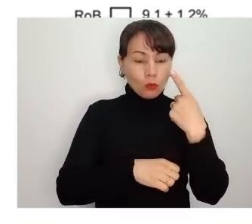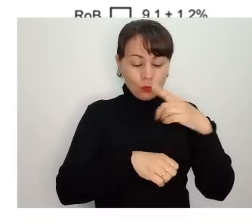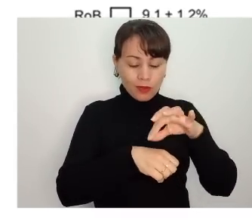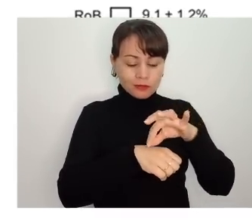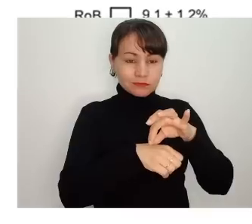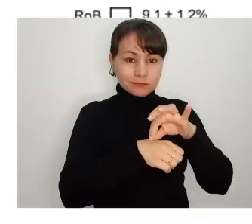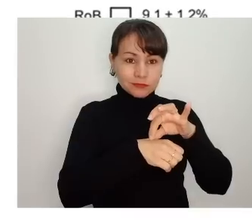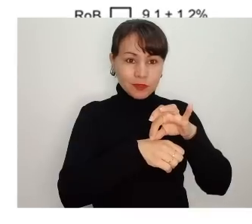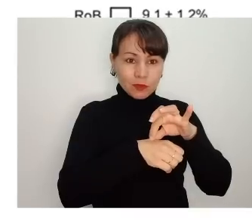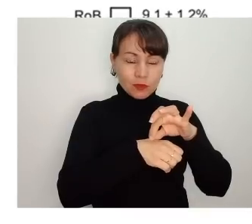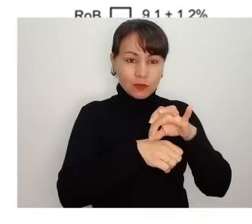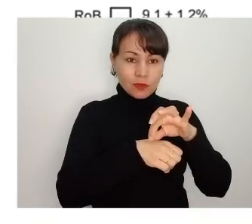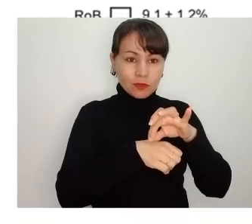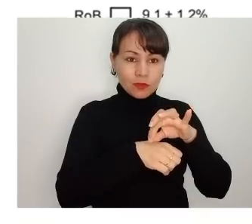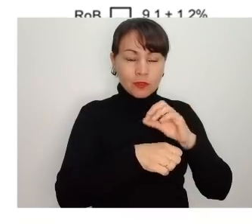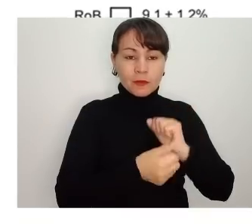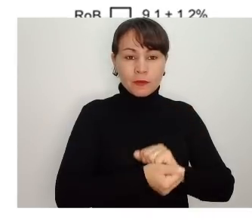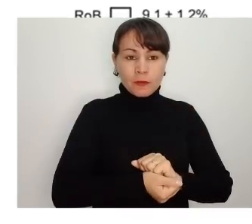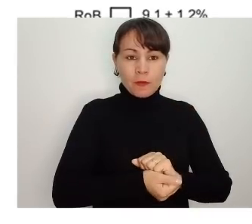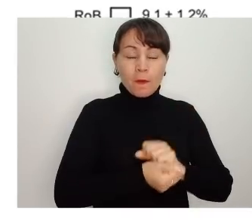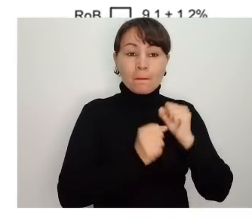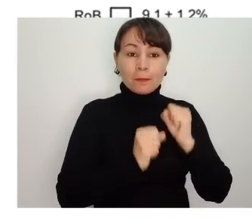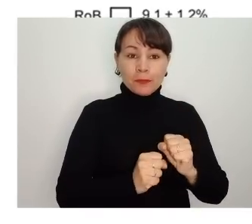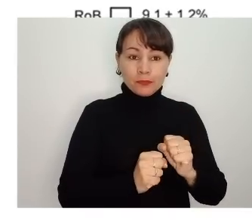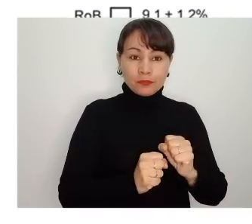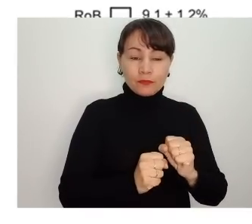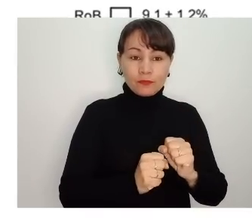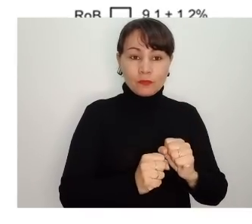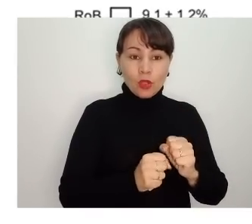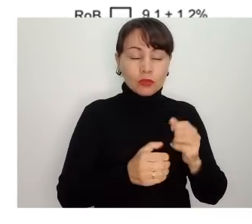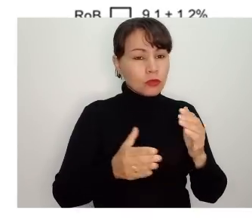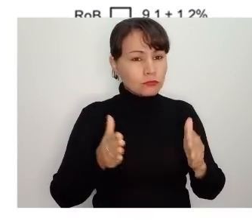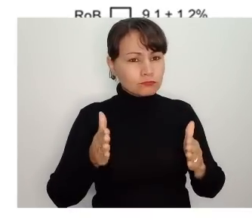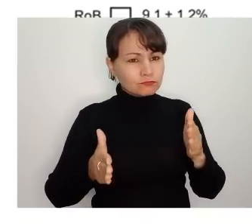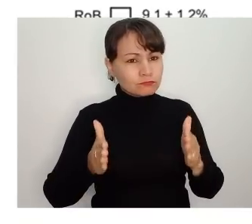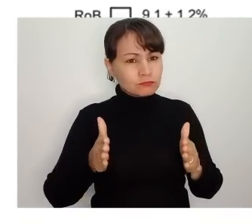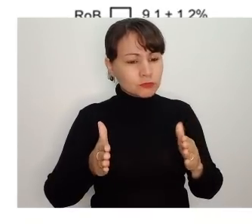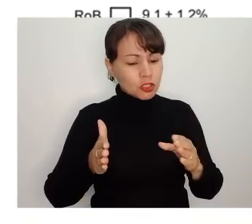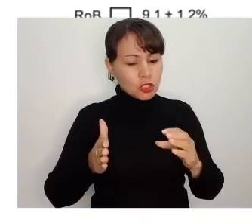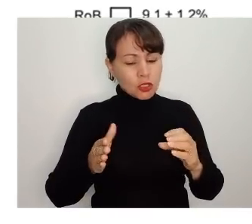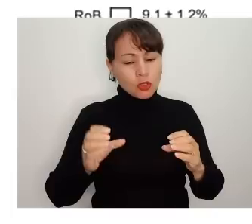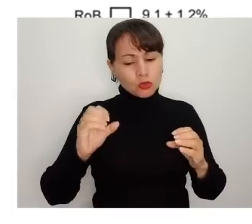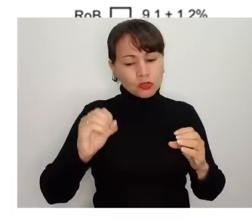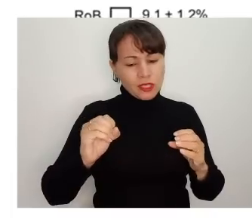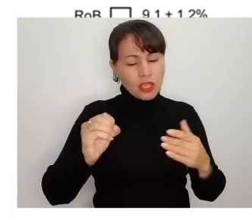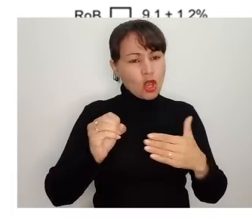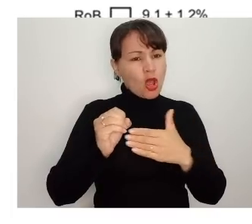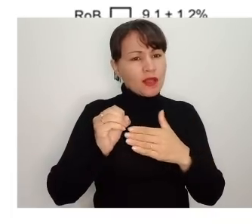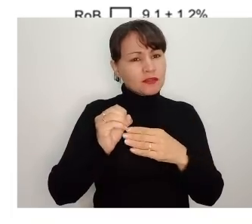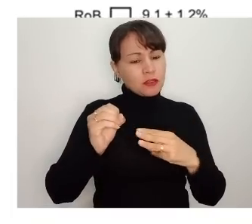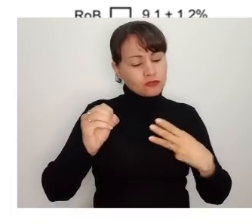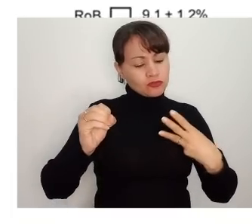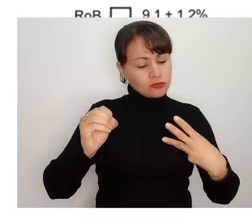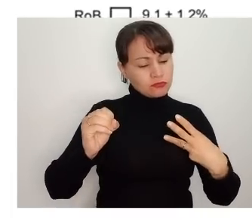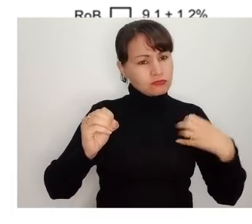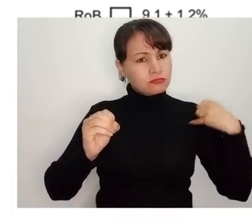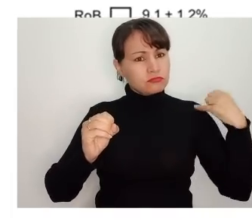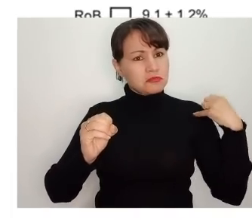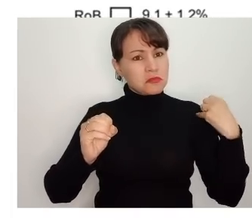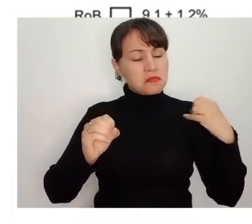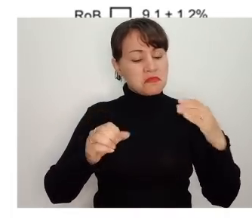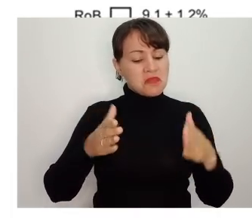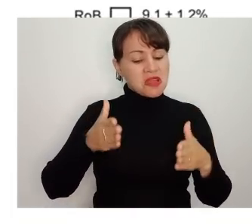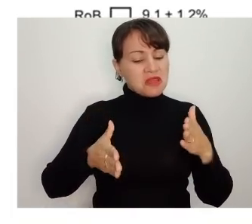Uma célula, única célula, ela pode, no período do 0 até os 3 anos,